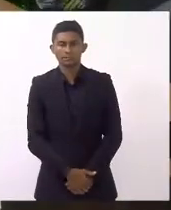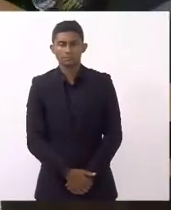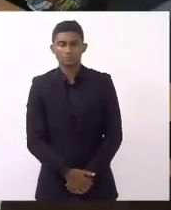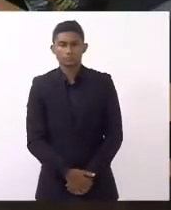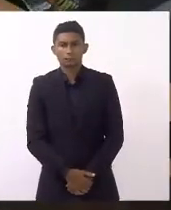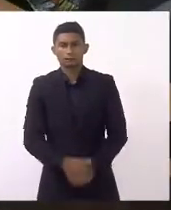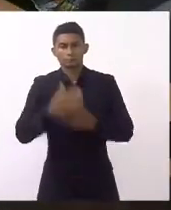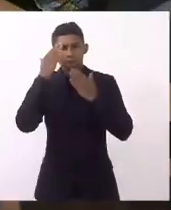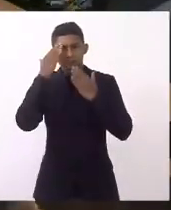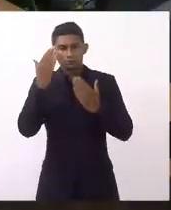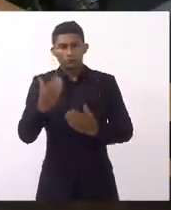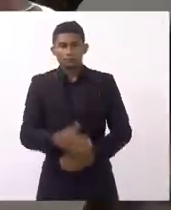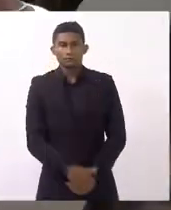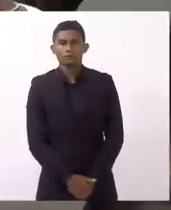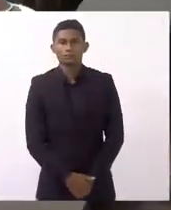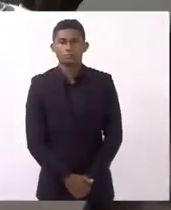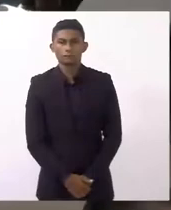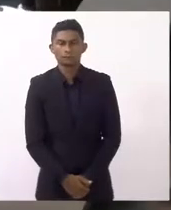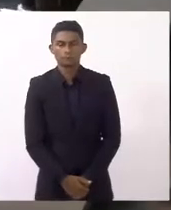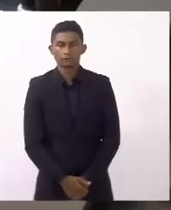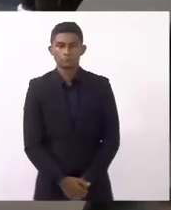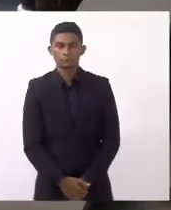a minha gratidão é